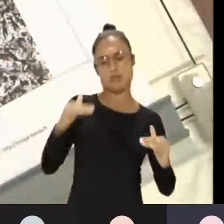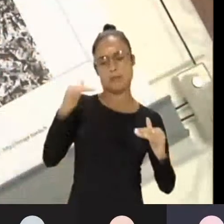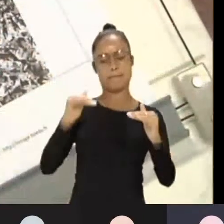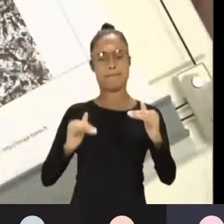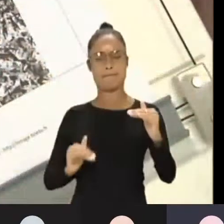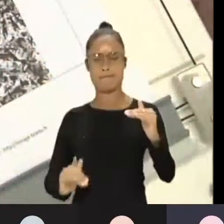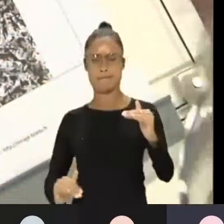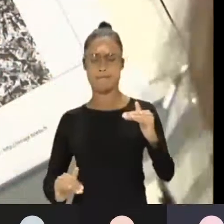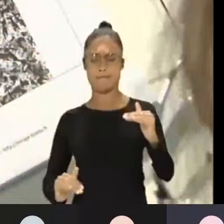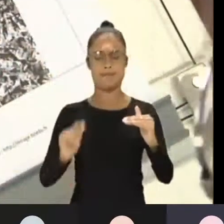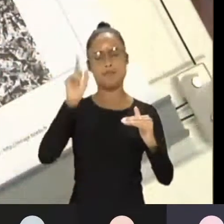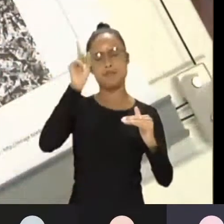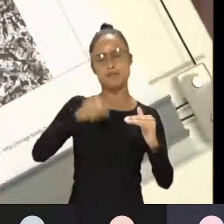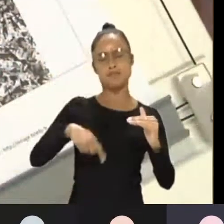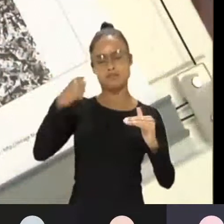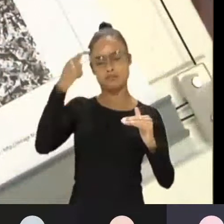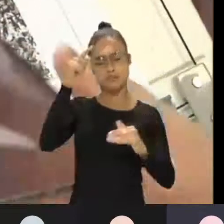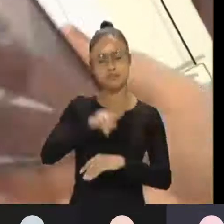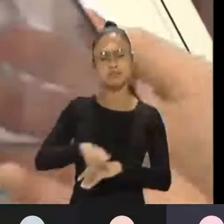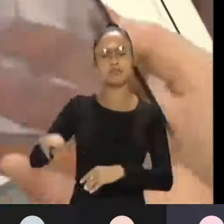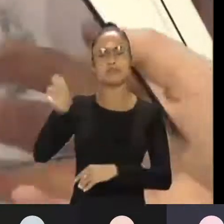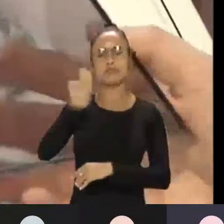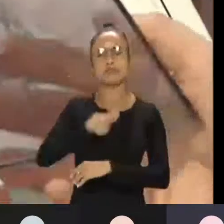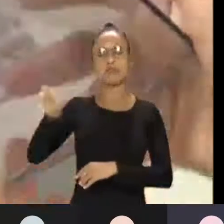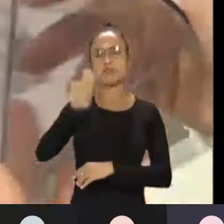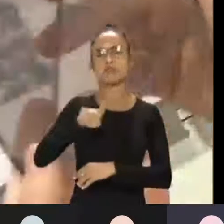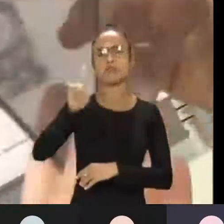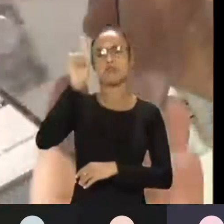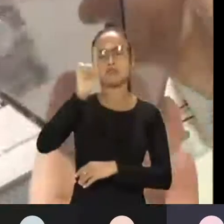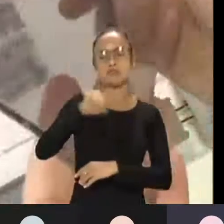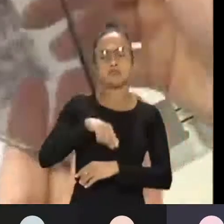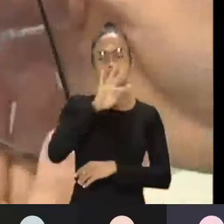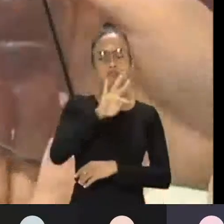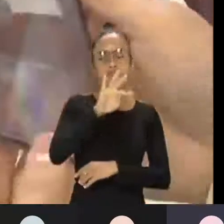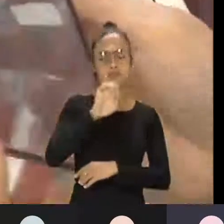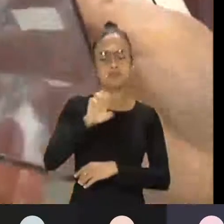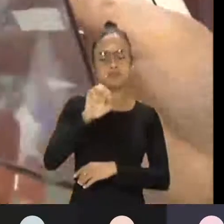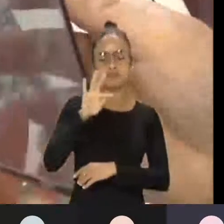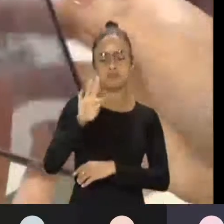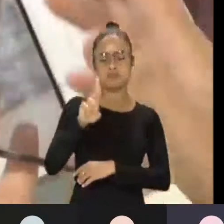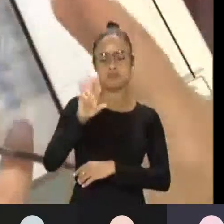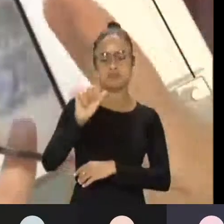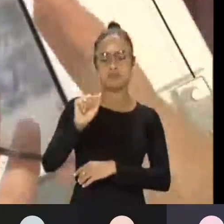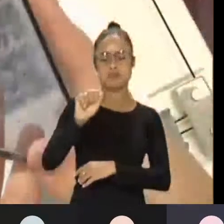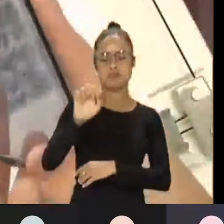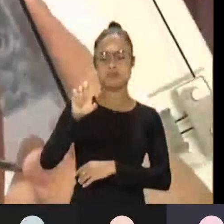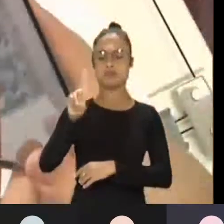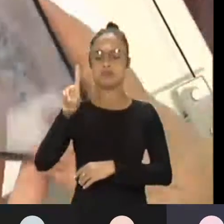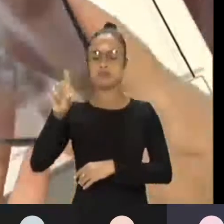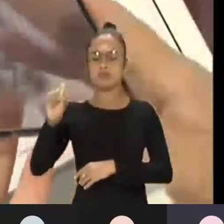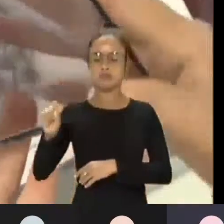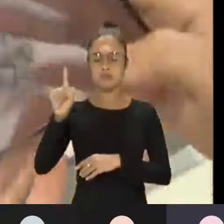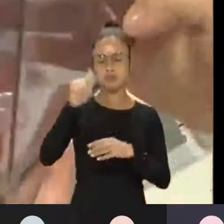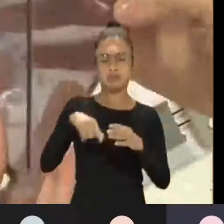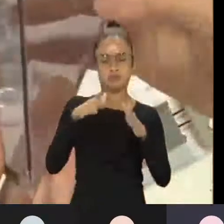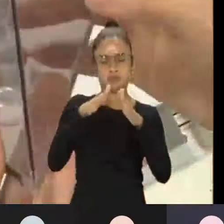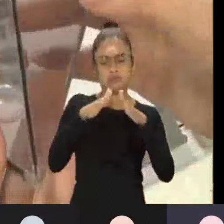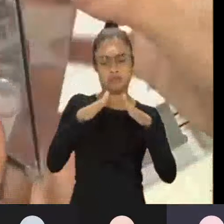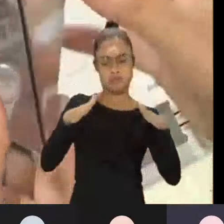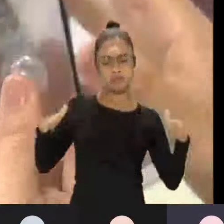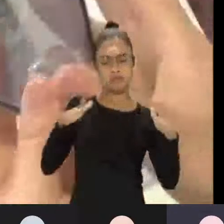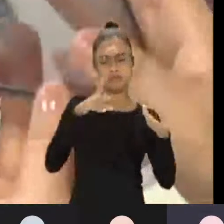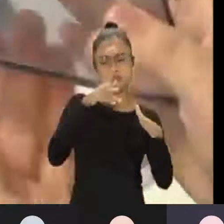bastante usual também é o tetraedro. Ó. Ele é como se fosse